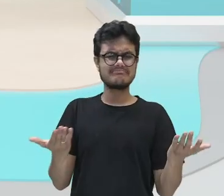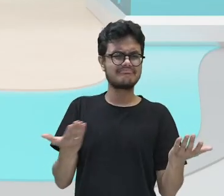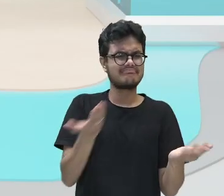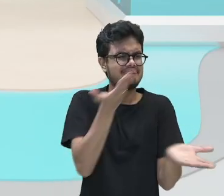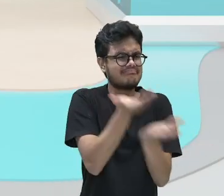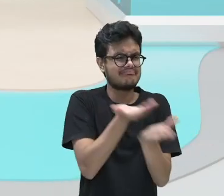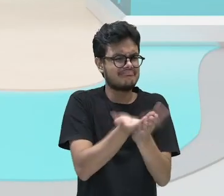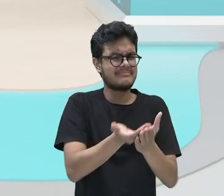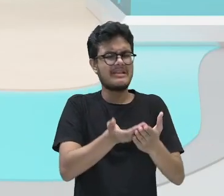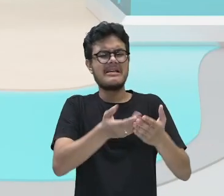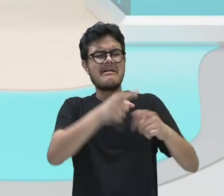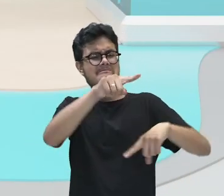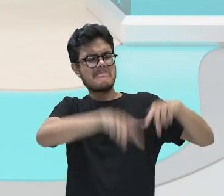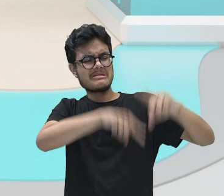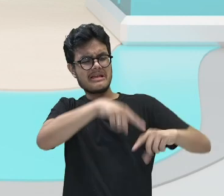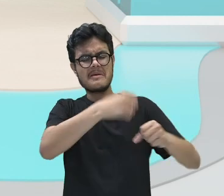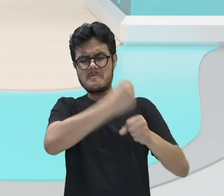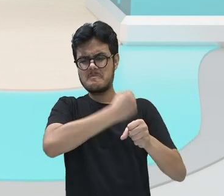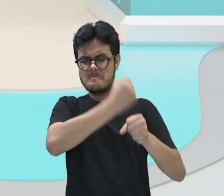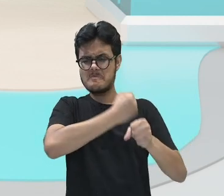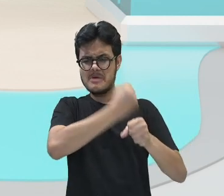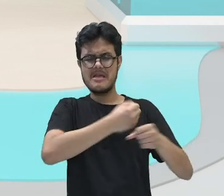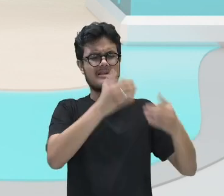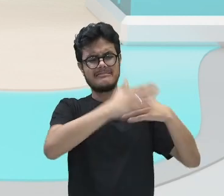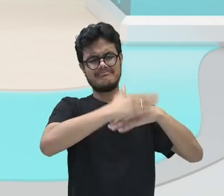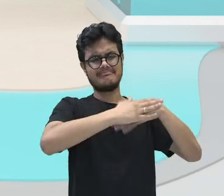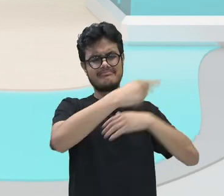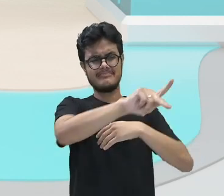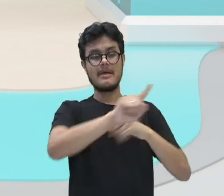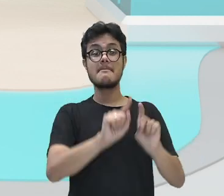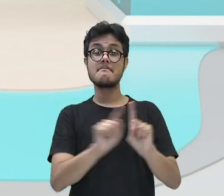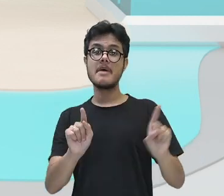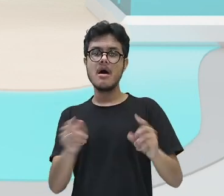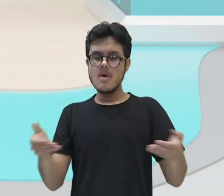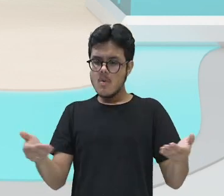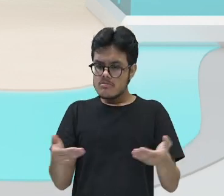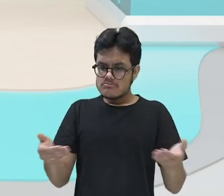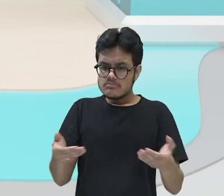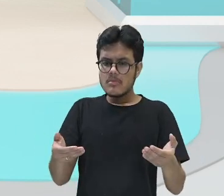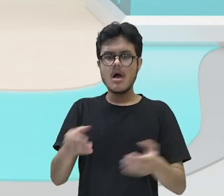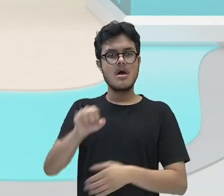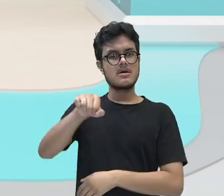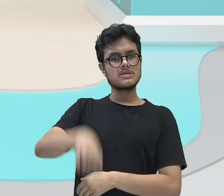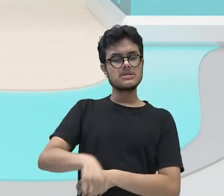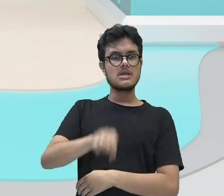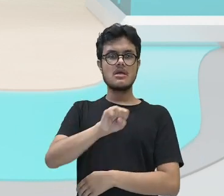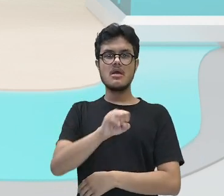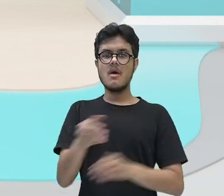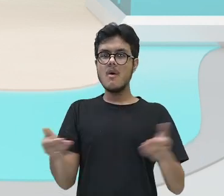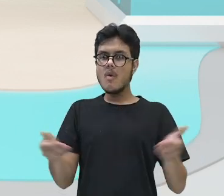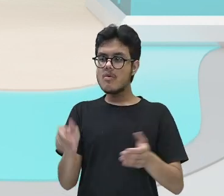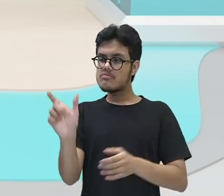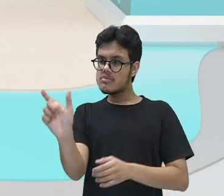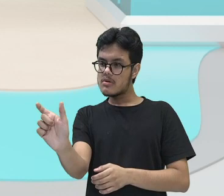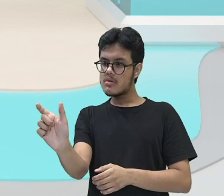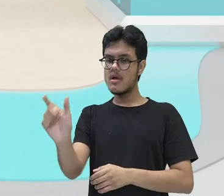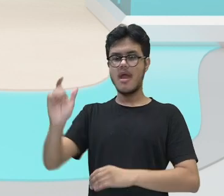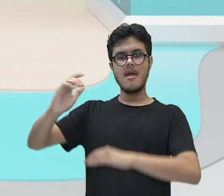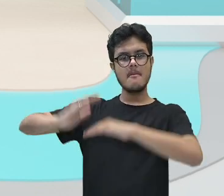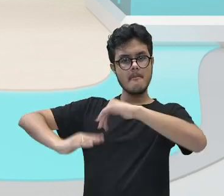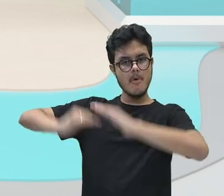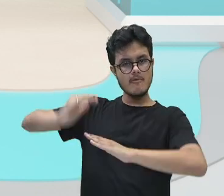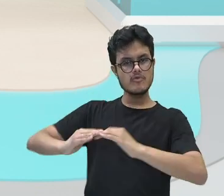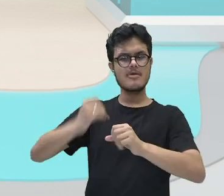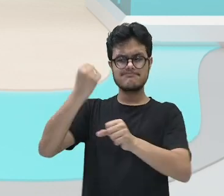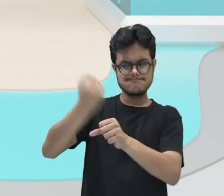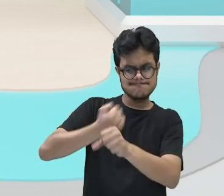passado, era somente a pessoa que estudava, né, que criava esses instrumentos. Hoje, não. Além de